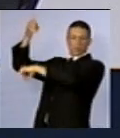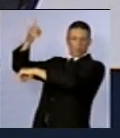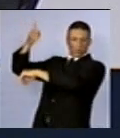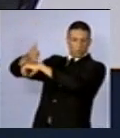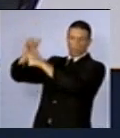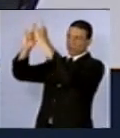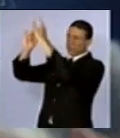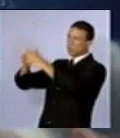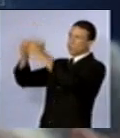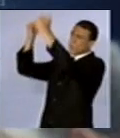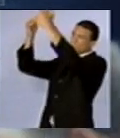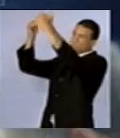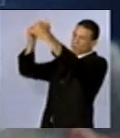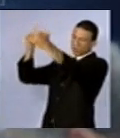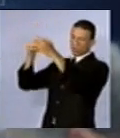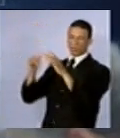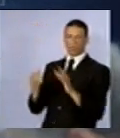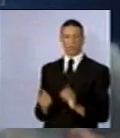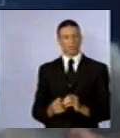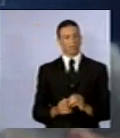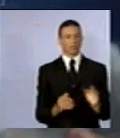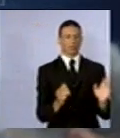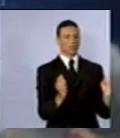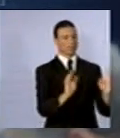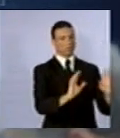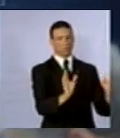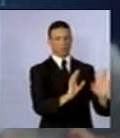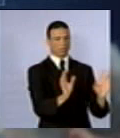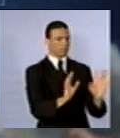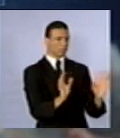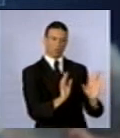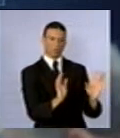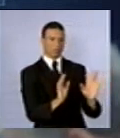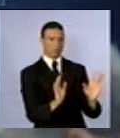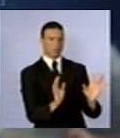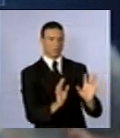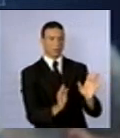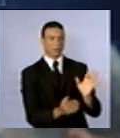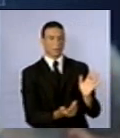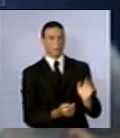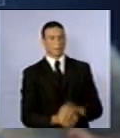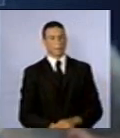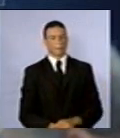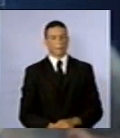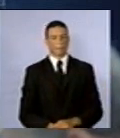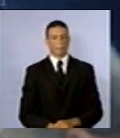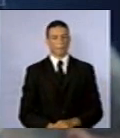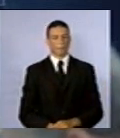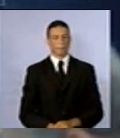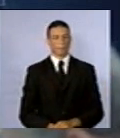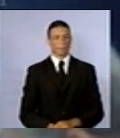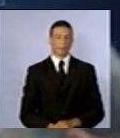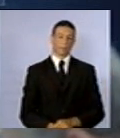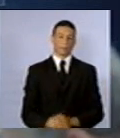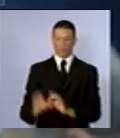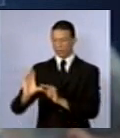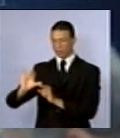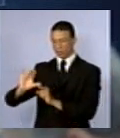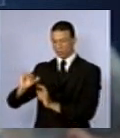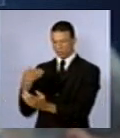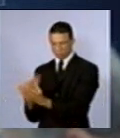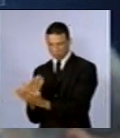uma inviabilidade. Não há. Doutor Dias Toffoli, O conhecimento